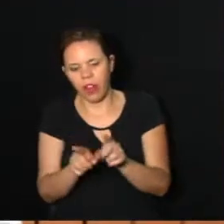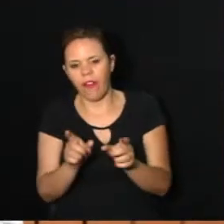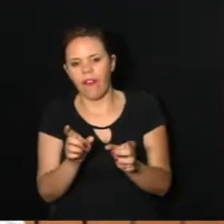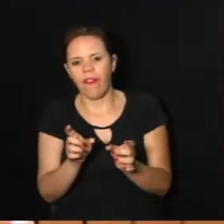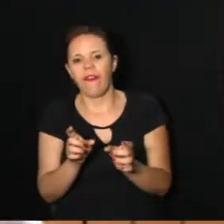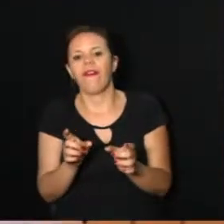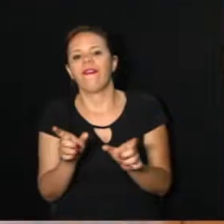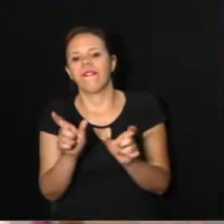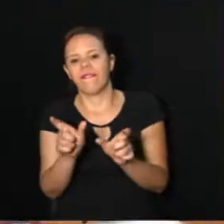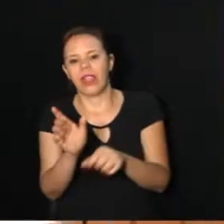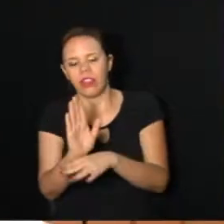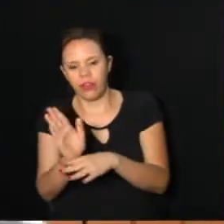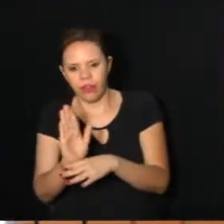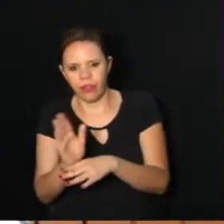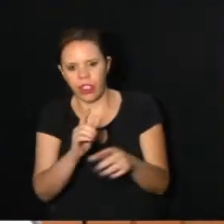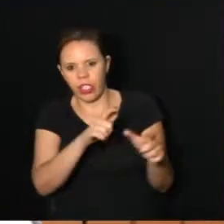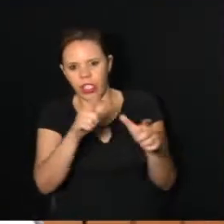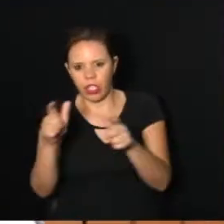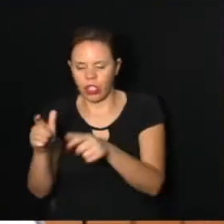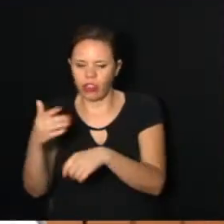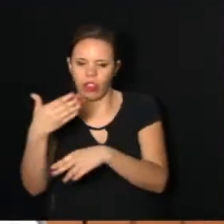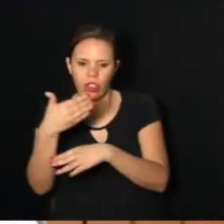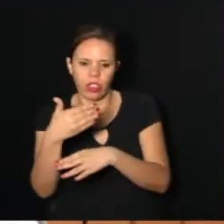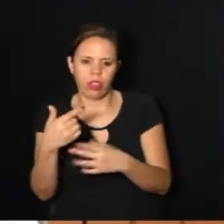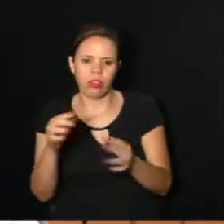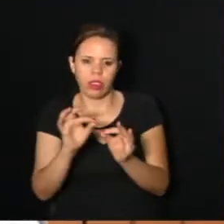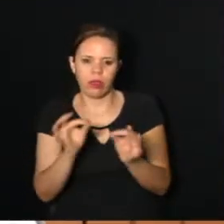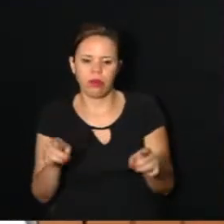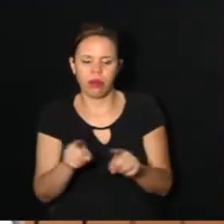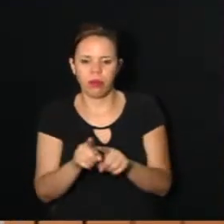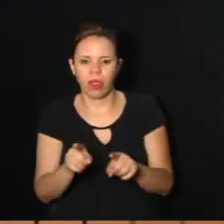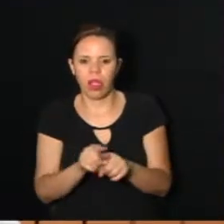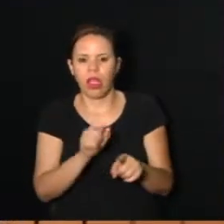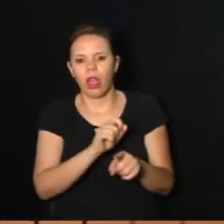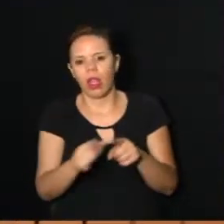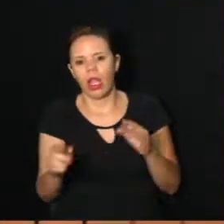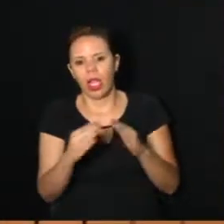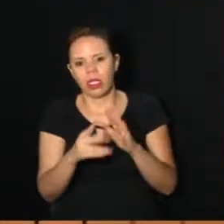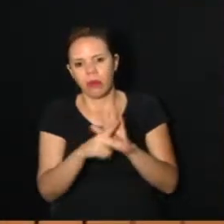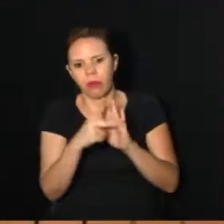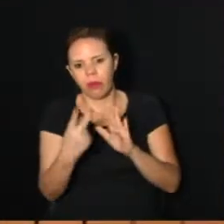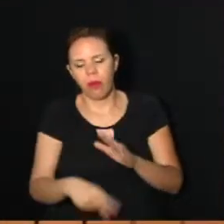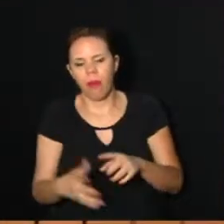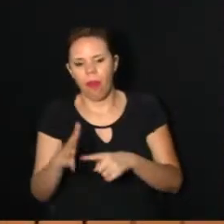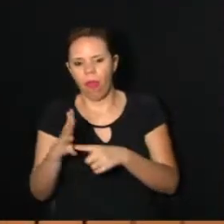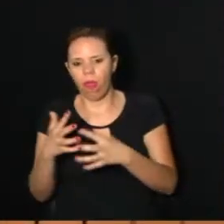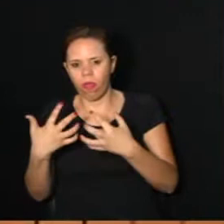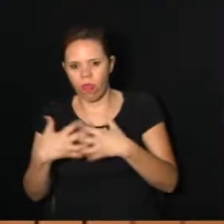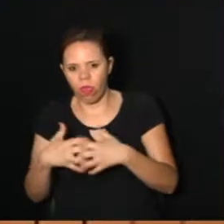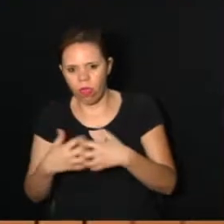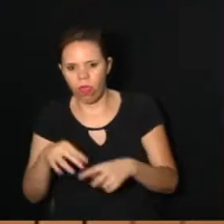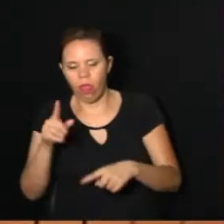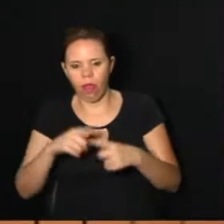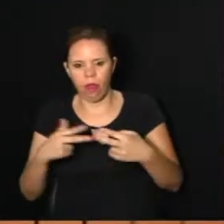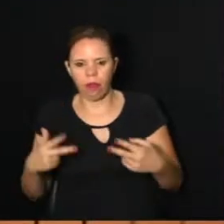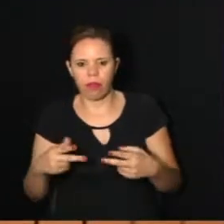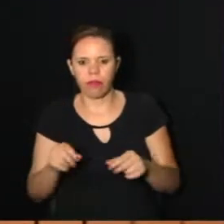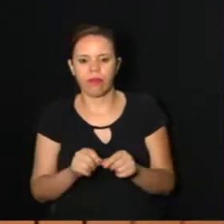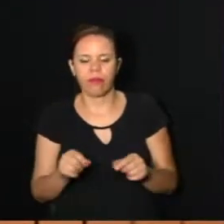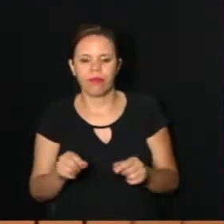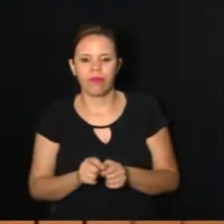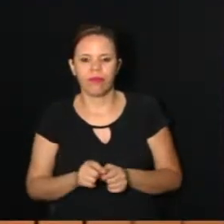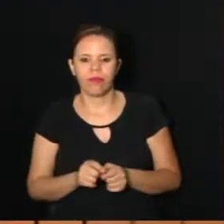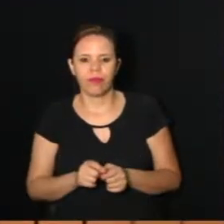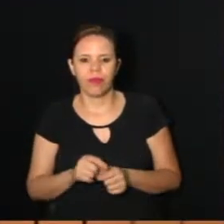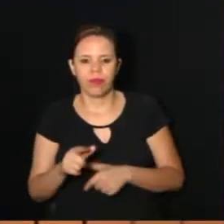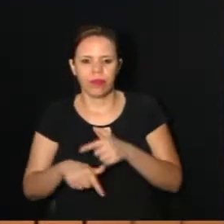albergues, exceto essenciais. Aluguel de imóveis próprios, aluguel de máquinas e equipamentos, aluguel de materiais. Vou pular aqui do A.